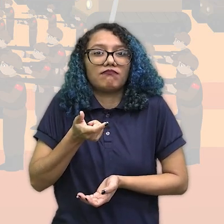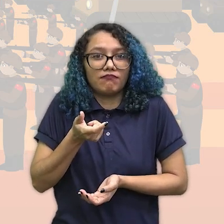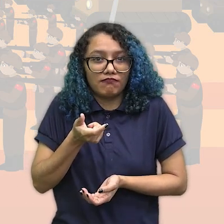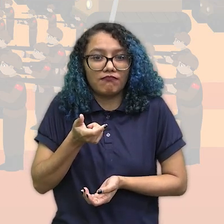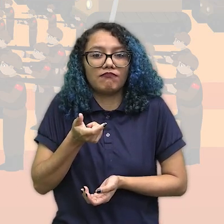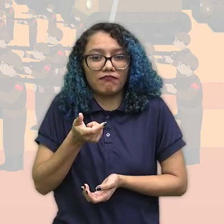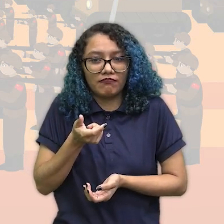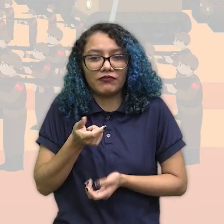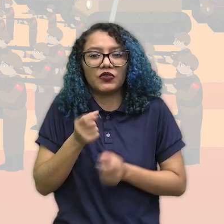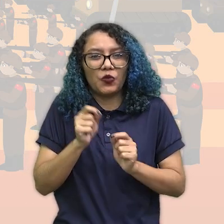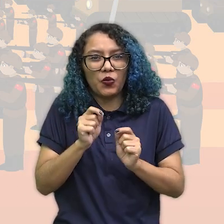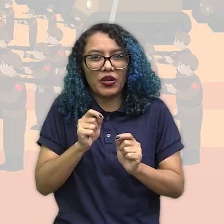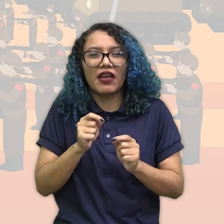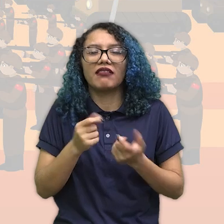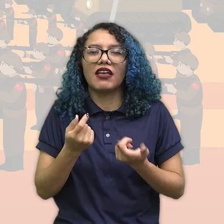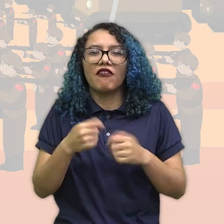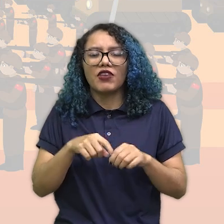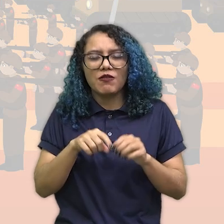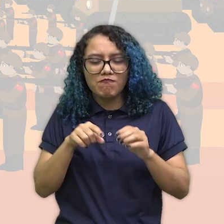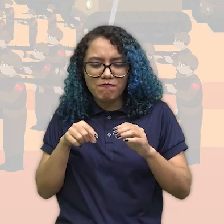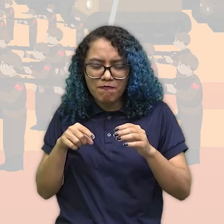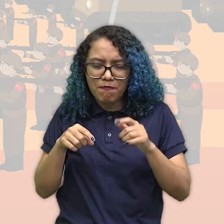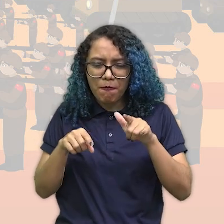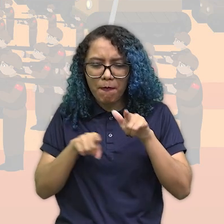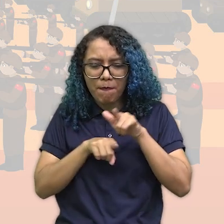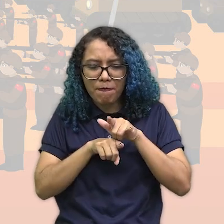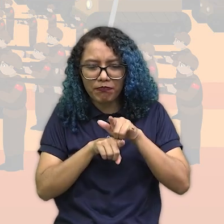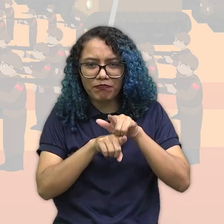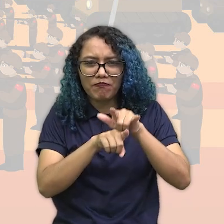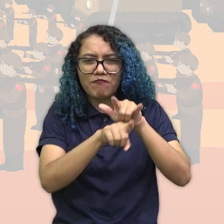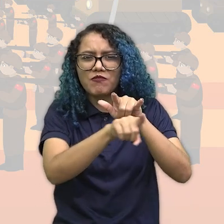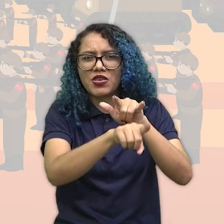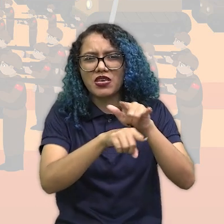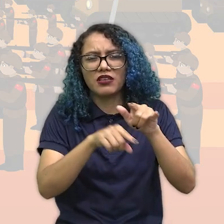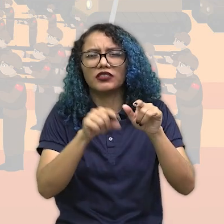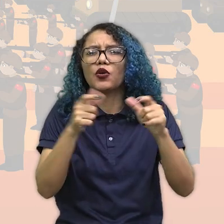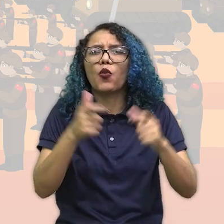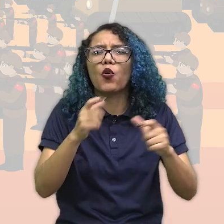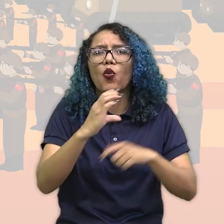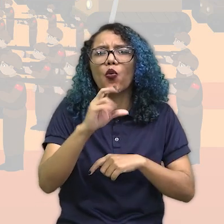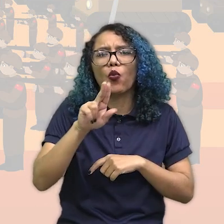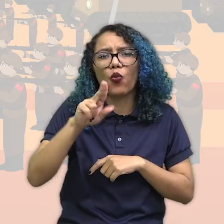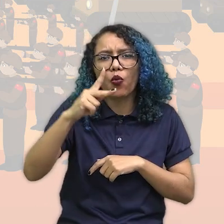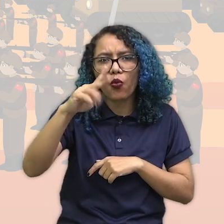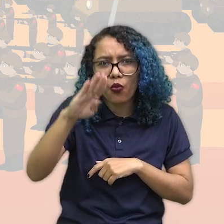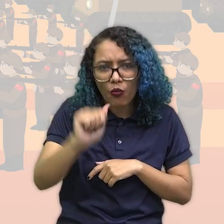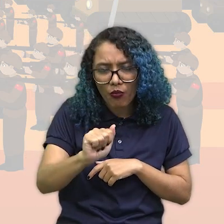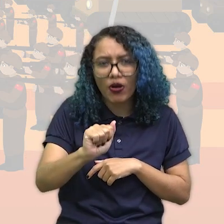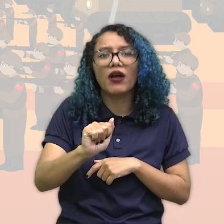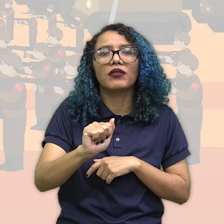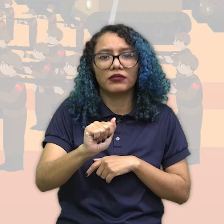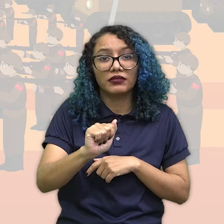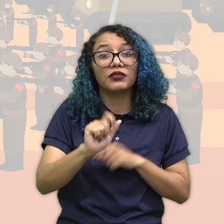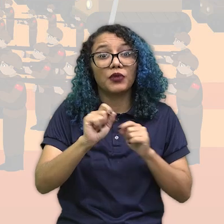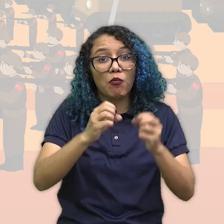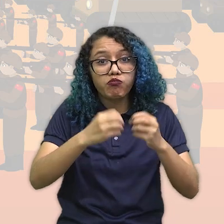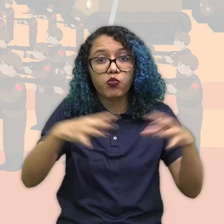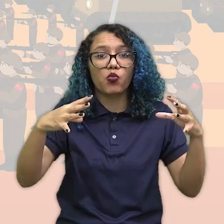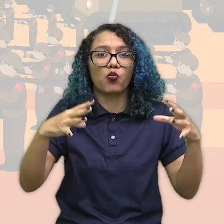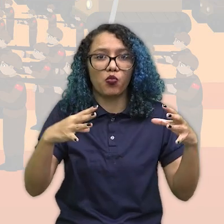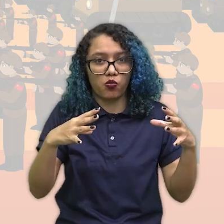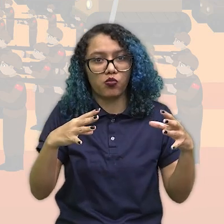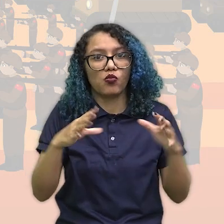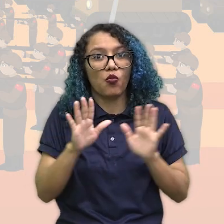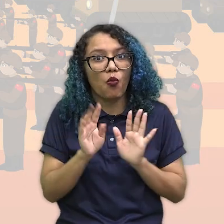né? Nós tivemos a crise dos mísseis lá em Cuba, que por muito pouco, né, a gente não mergulhou em uma guerra nuclear.